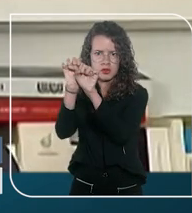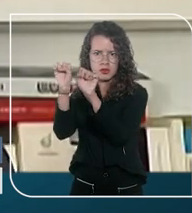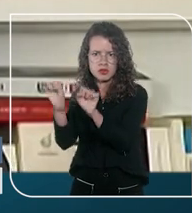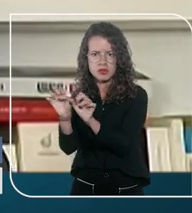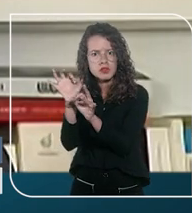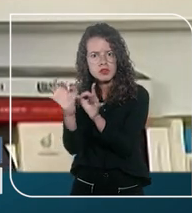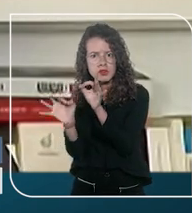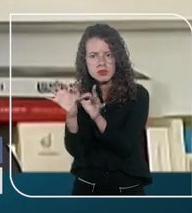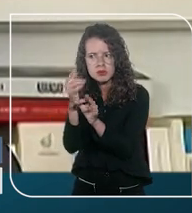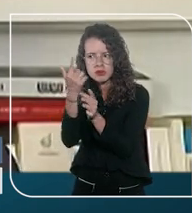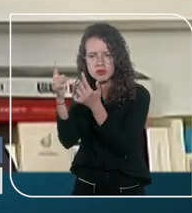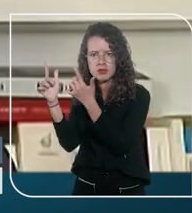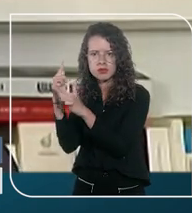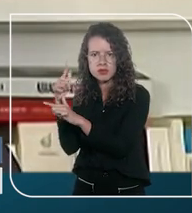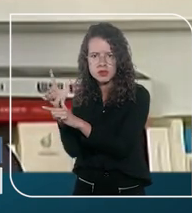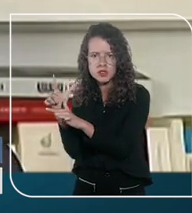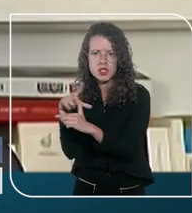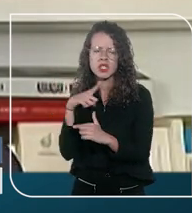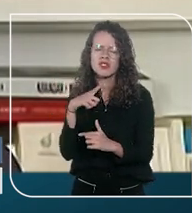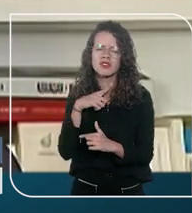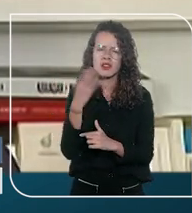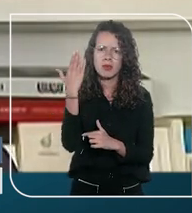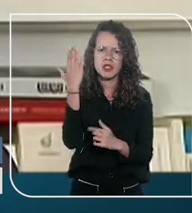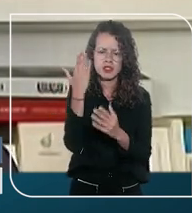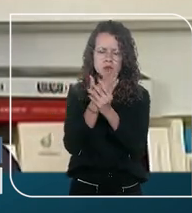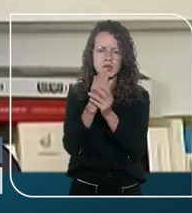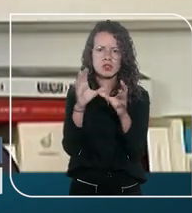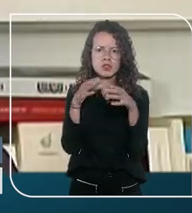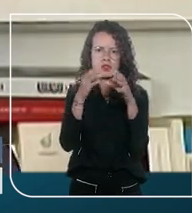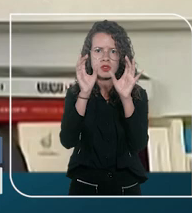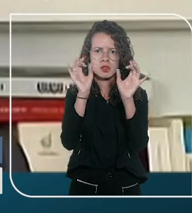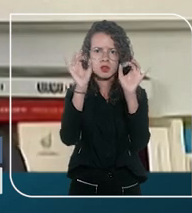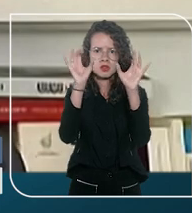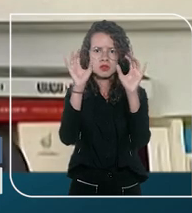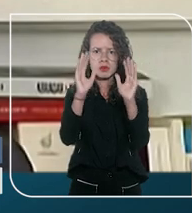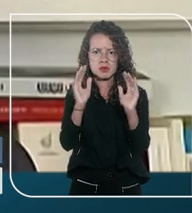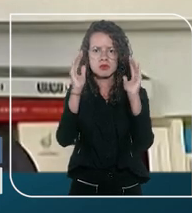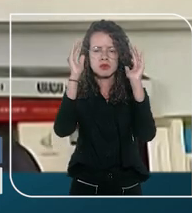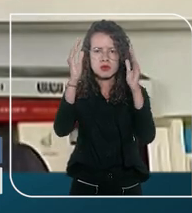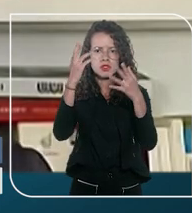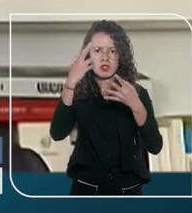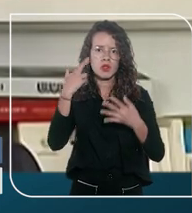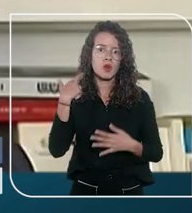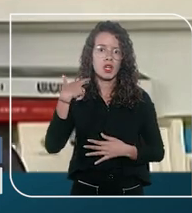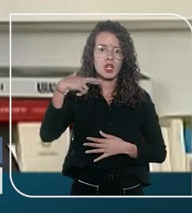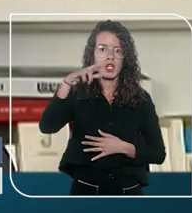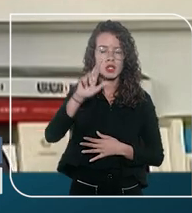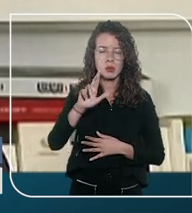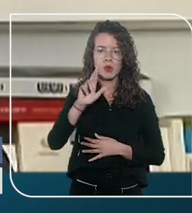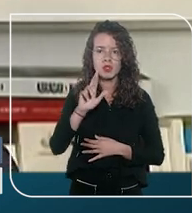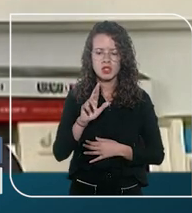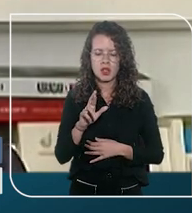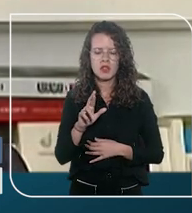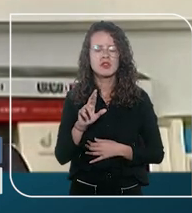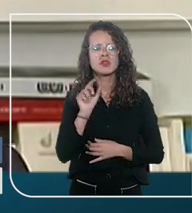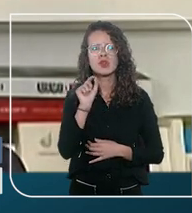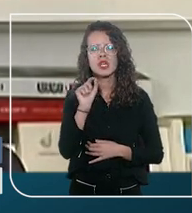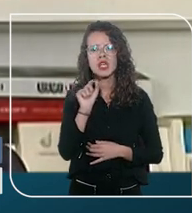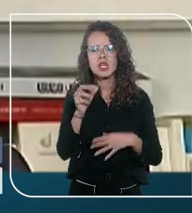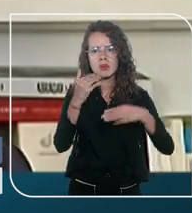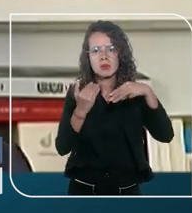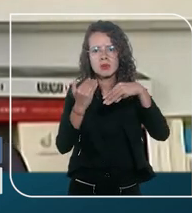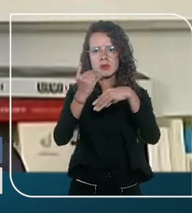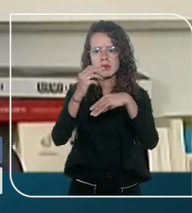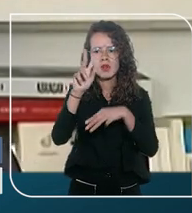de outros tribunais, também existe um julgado da Corte Especial do STJ, de relatoria do querido ministro Herman Benjamin